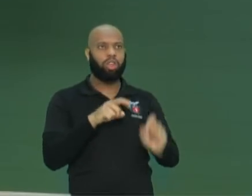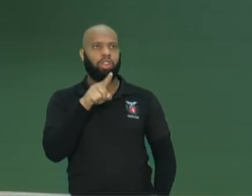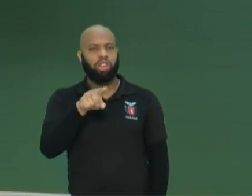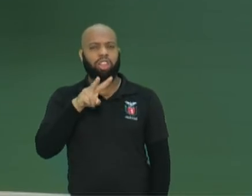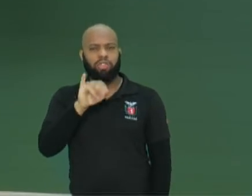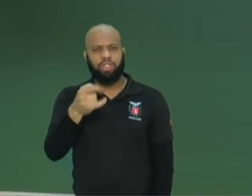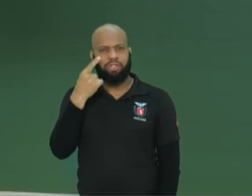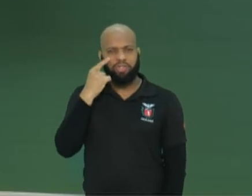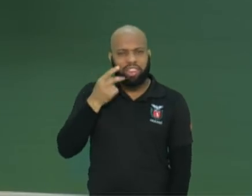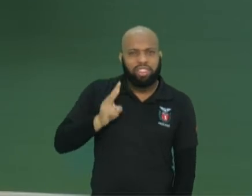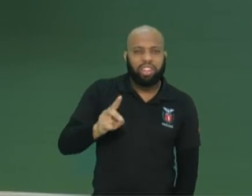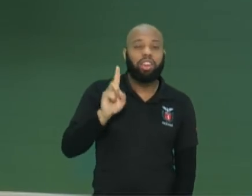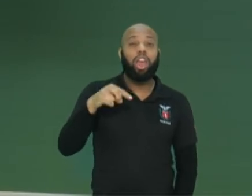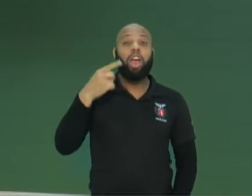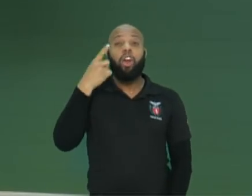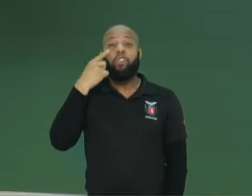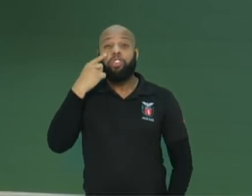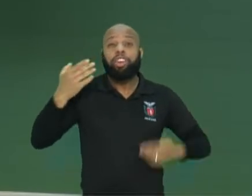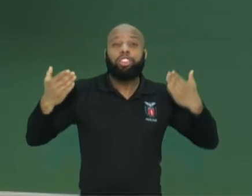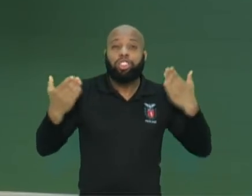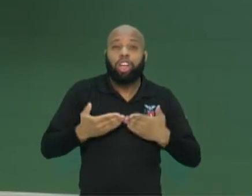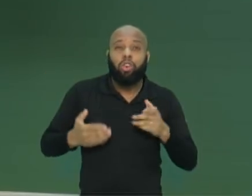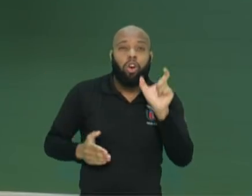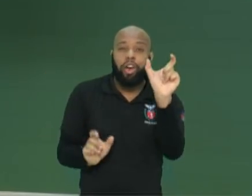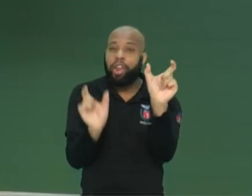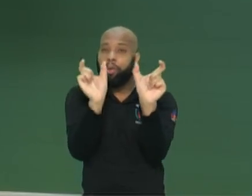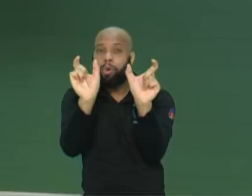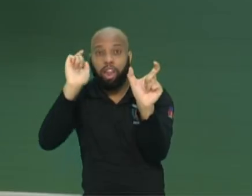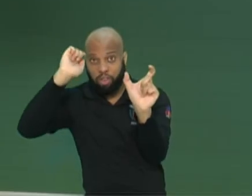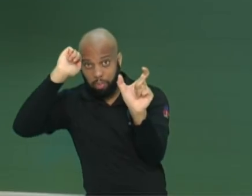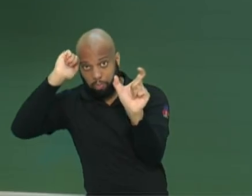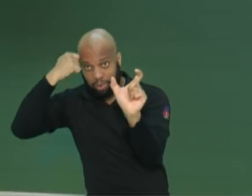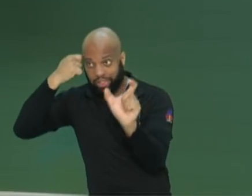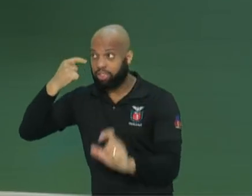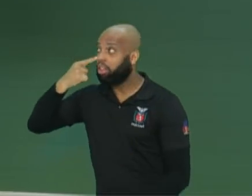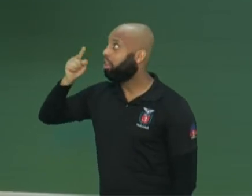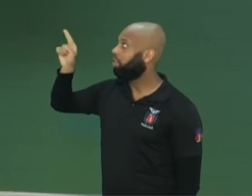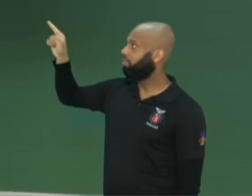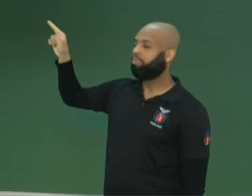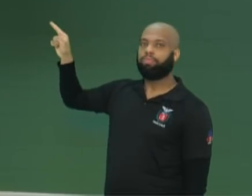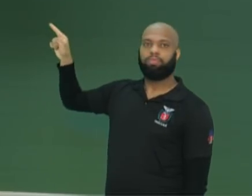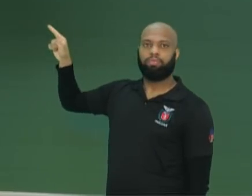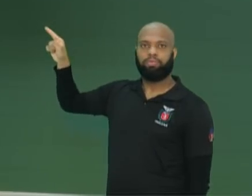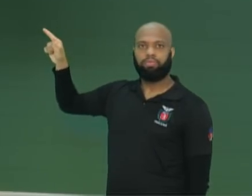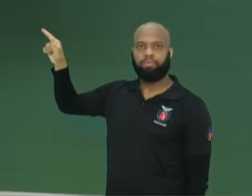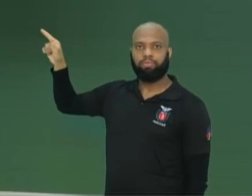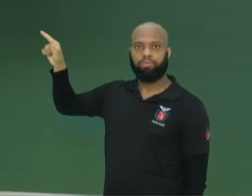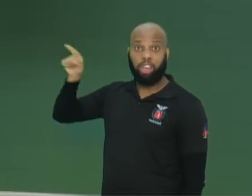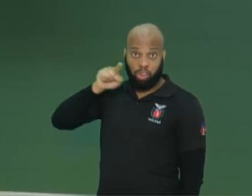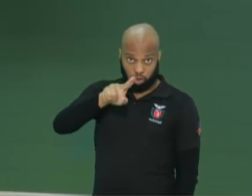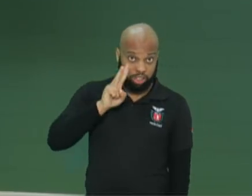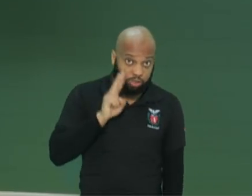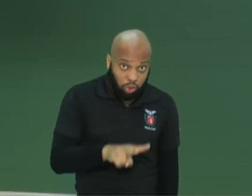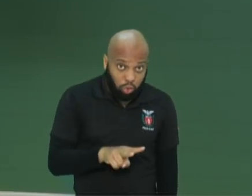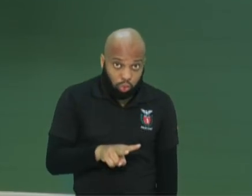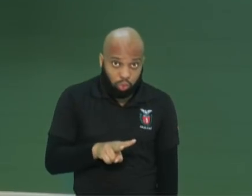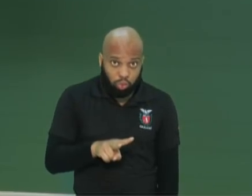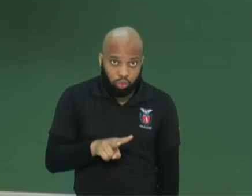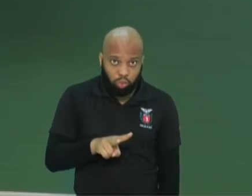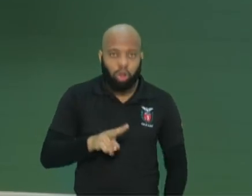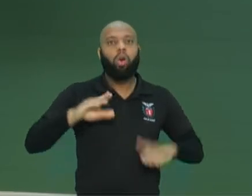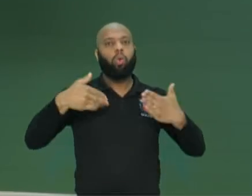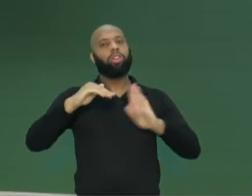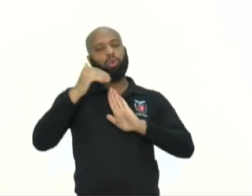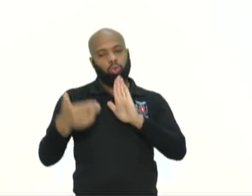vocês vão ouvir falar, mas que é importante a gente tratar agora para depois vocês saberem o que significa todas as outras vezes que vocês ouvirem